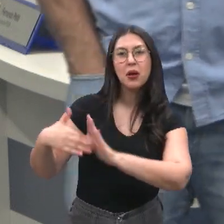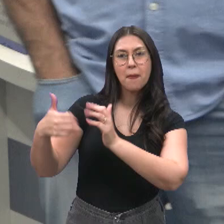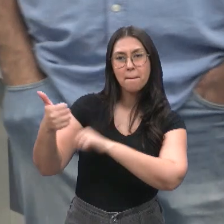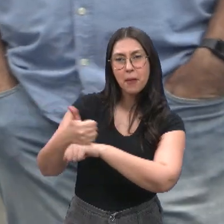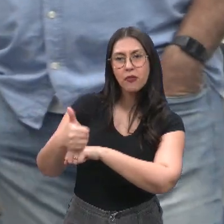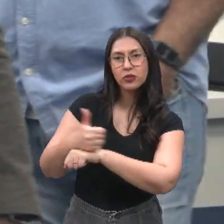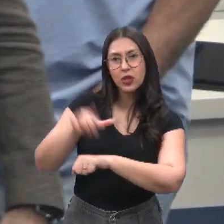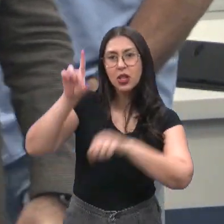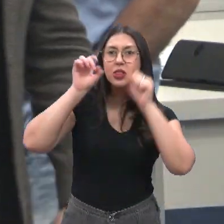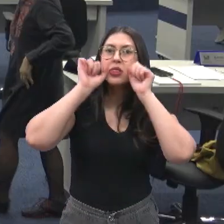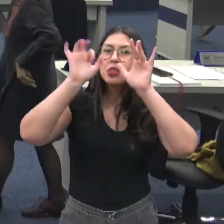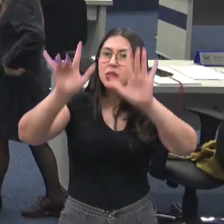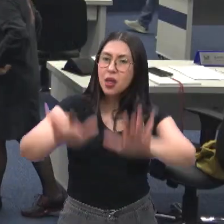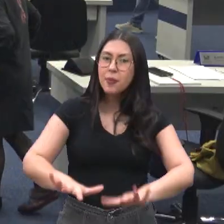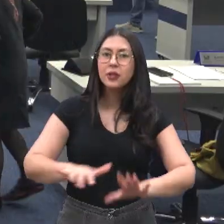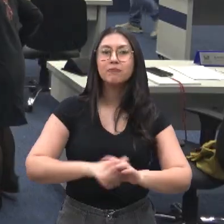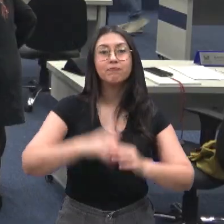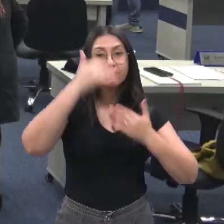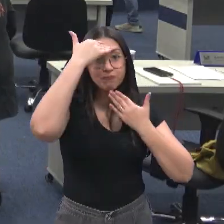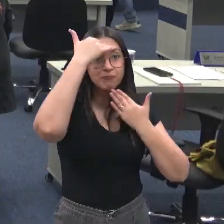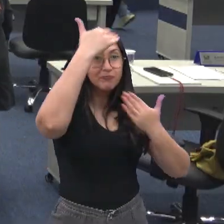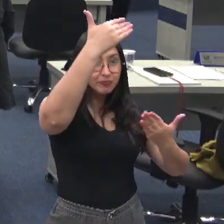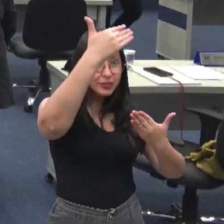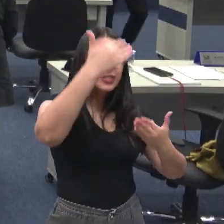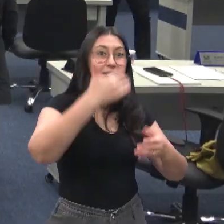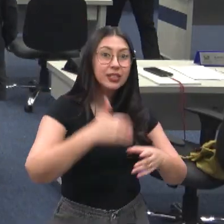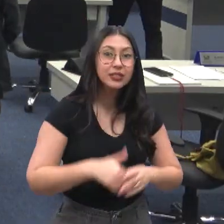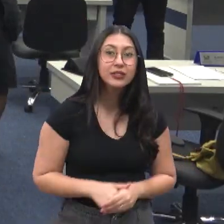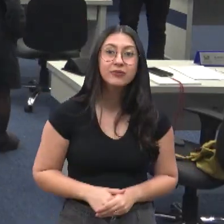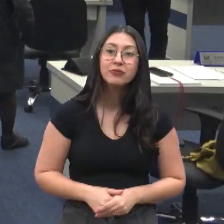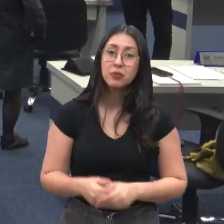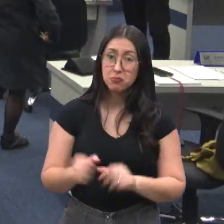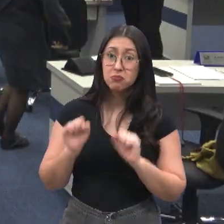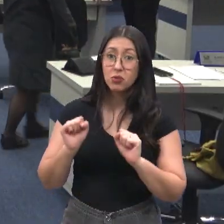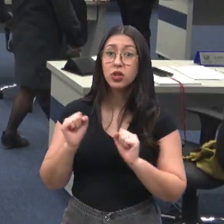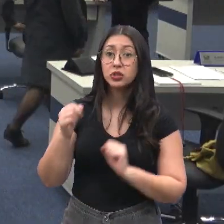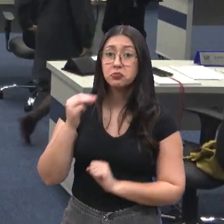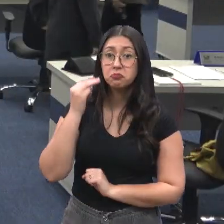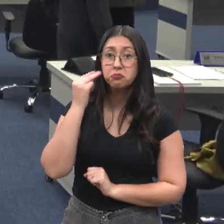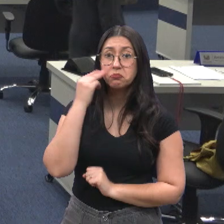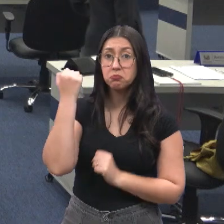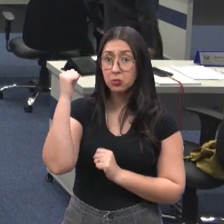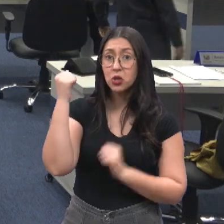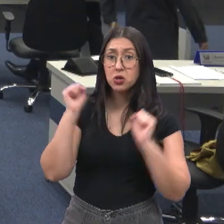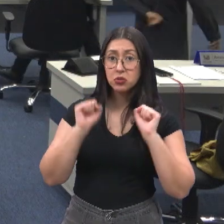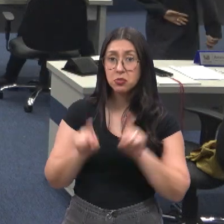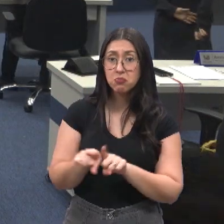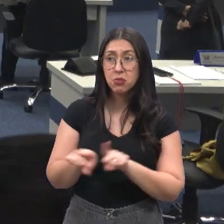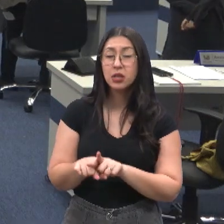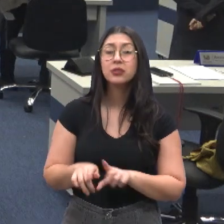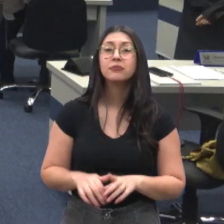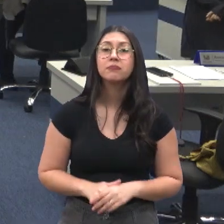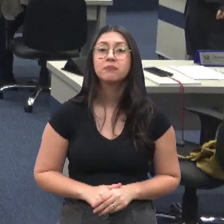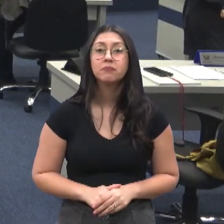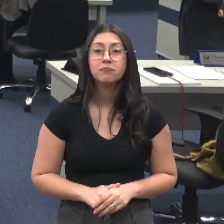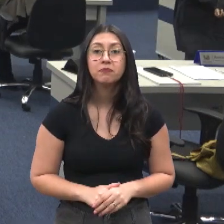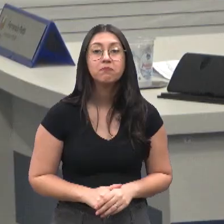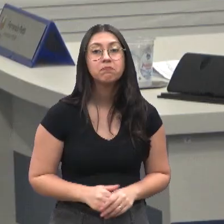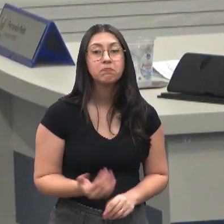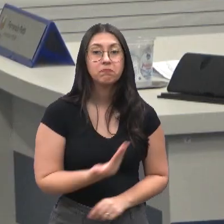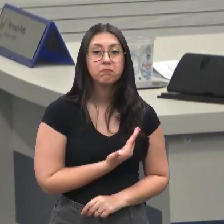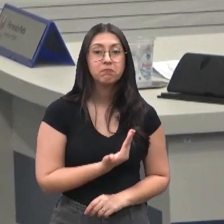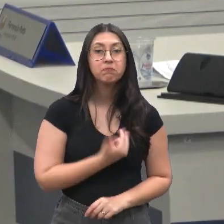abençoe o senhor. Obrigado, vereador Apolinário, pelas palavras. Uma parte para o vereador Marcão. Vereador Gilson,